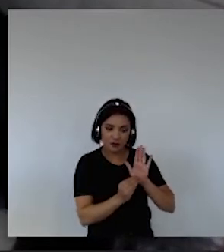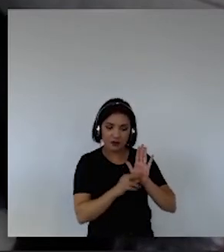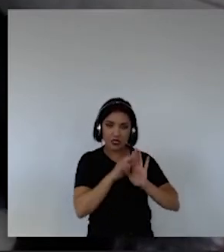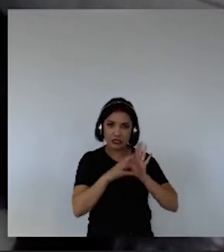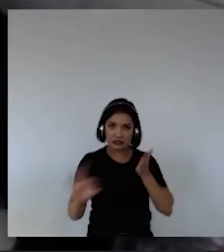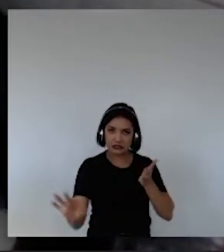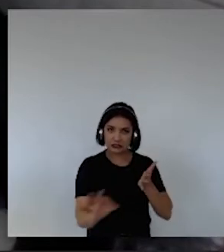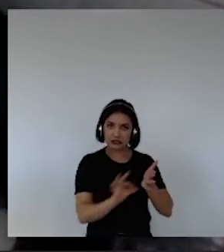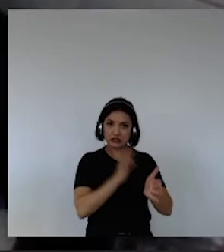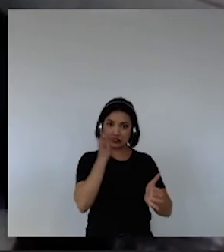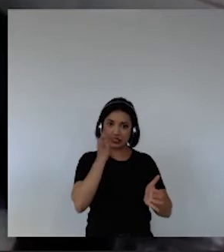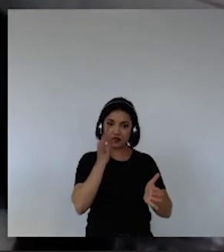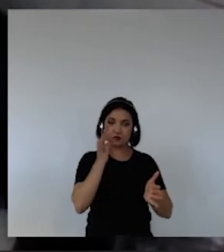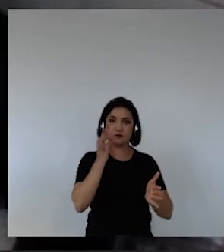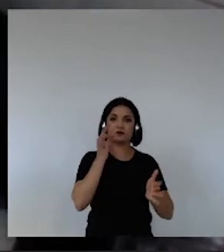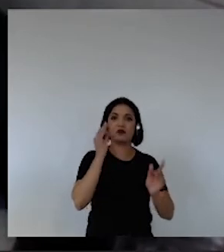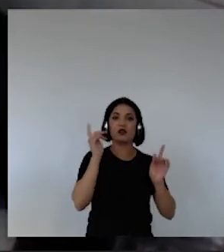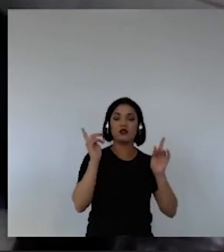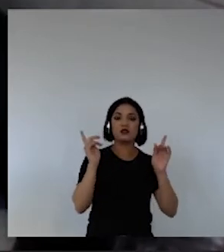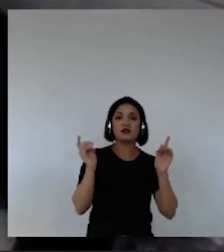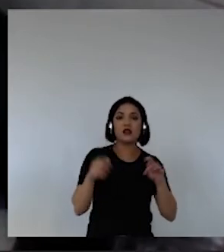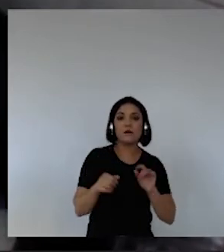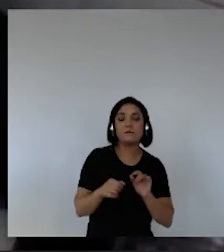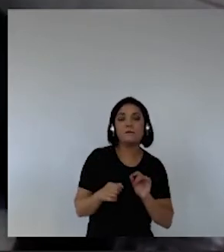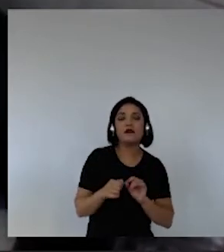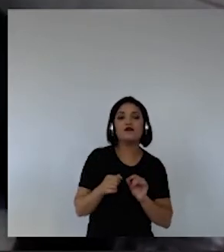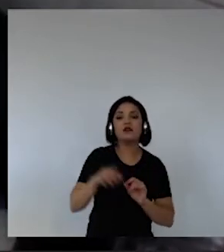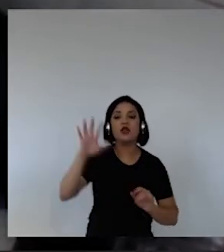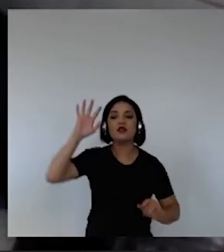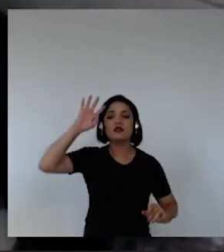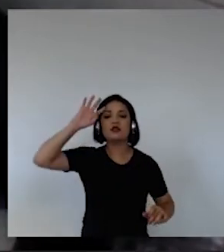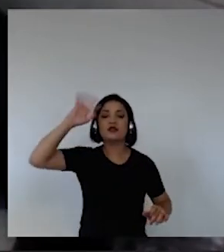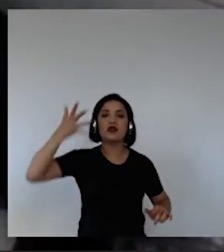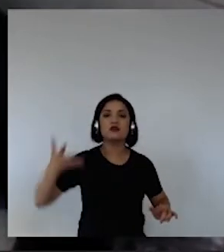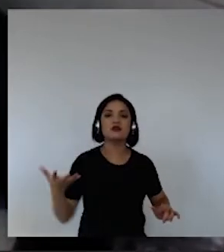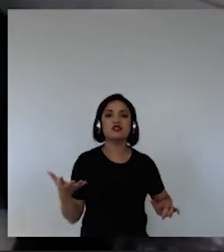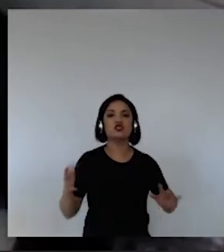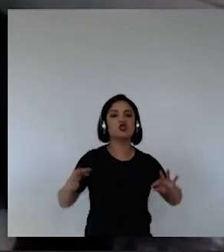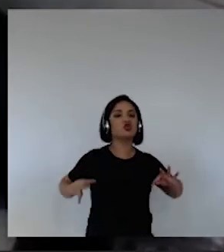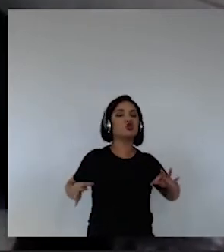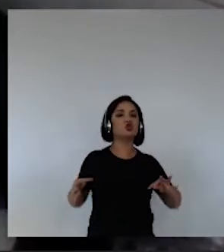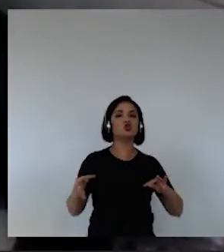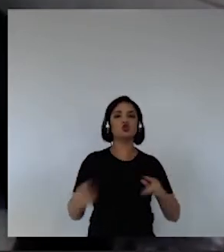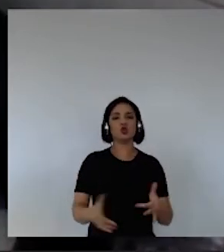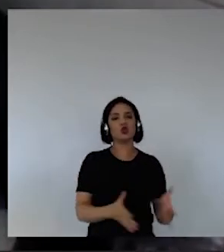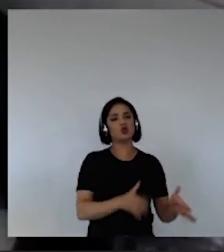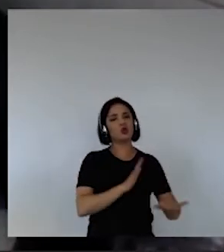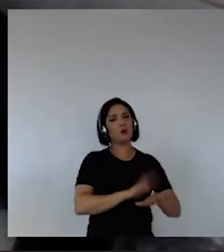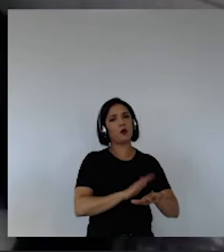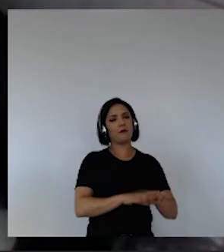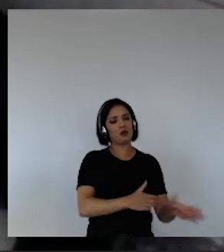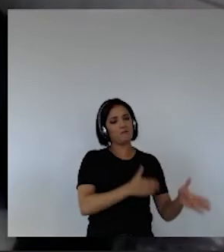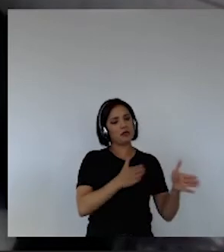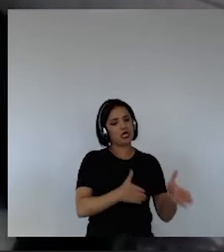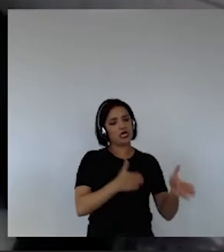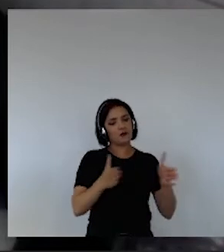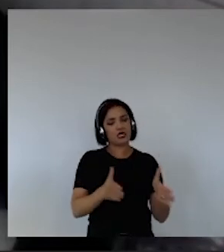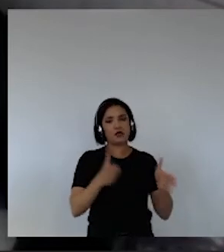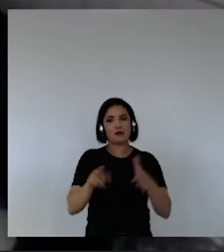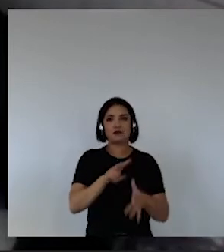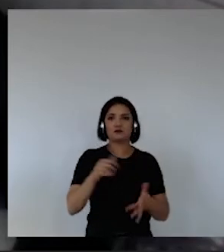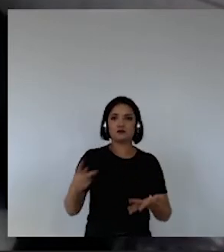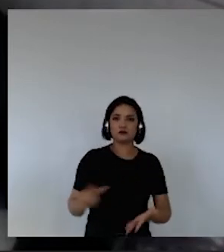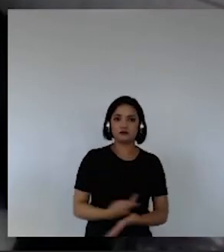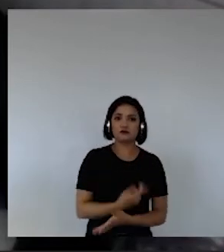se assina, talhar corretamente e decidir todos os trâmites, todos os momentos da arbitragem,